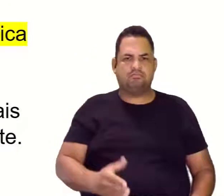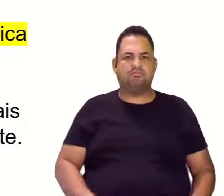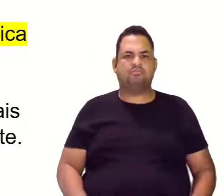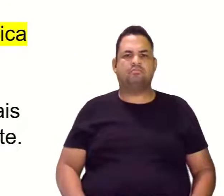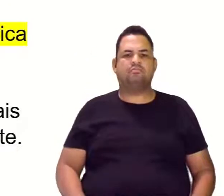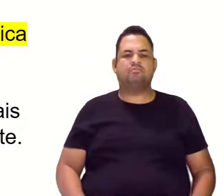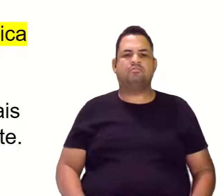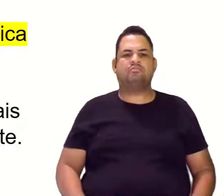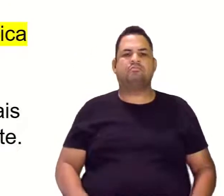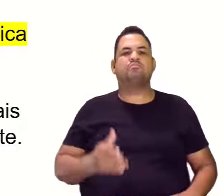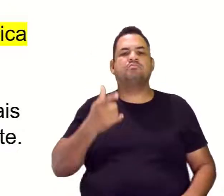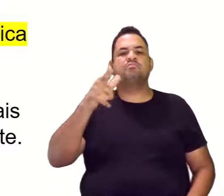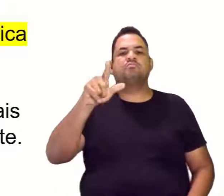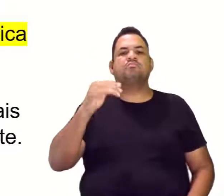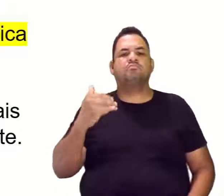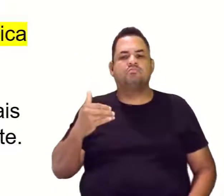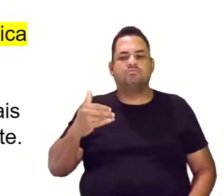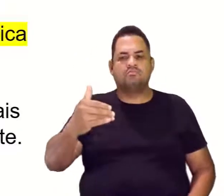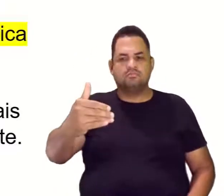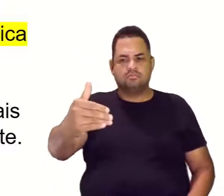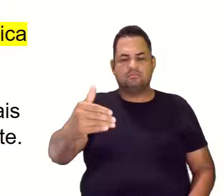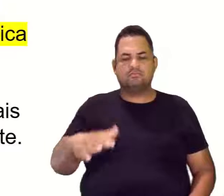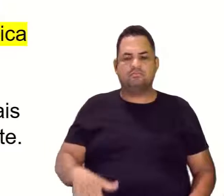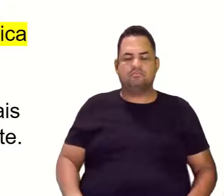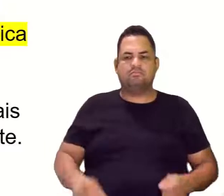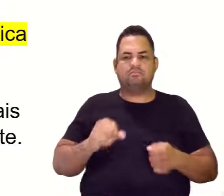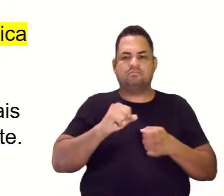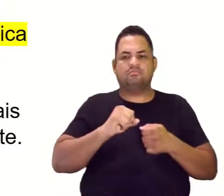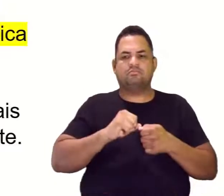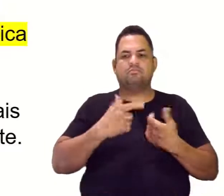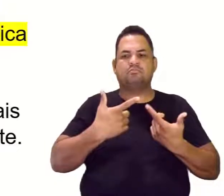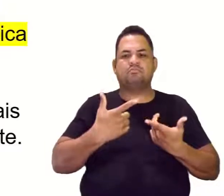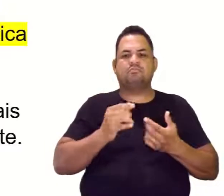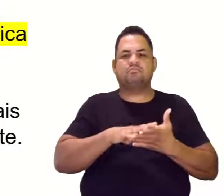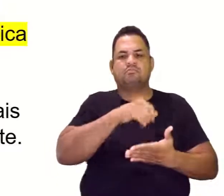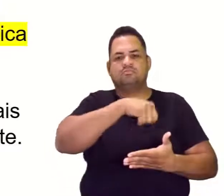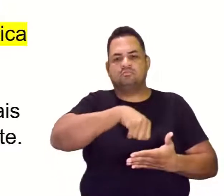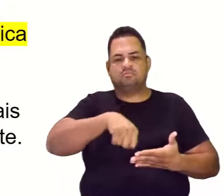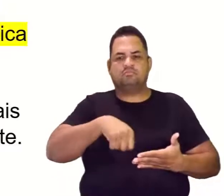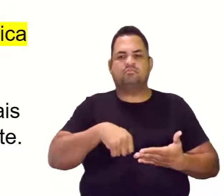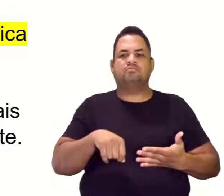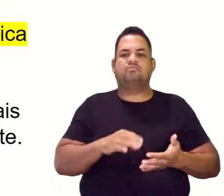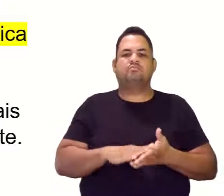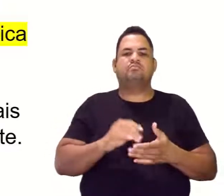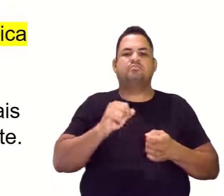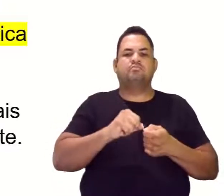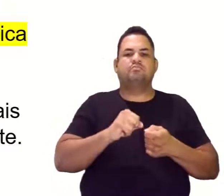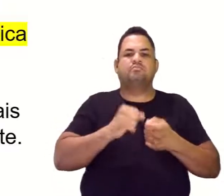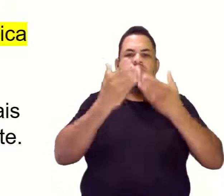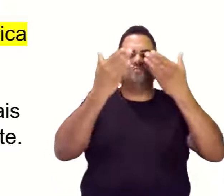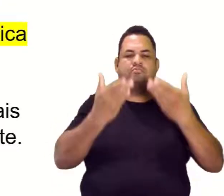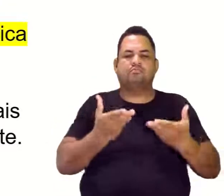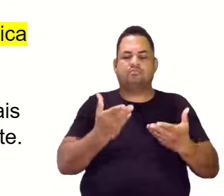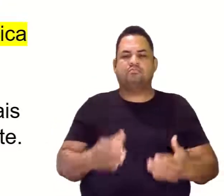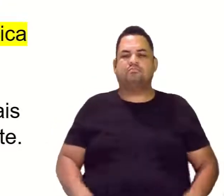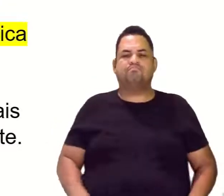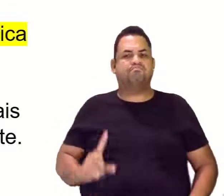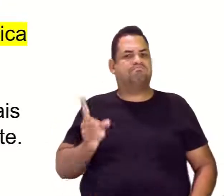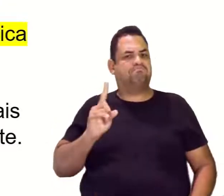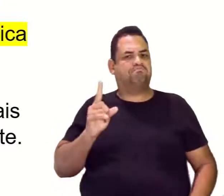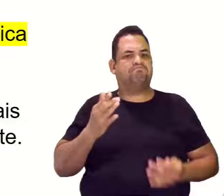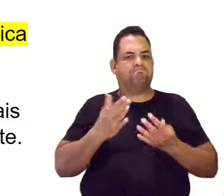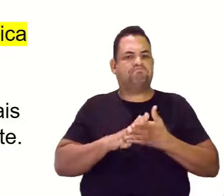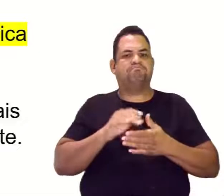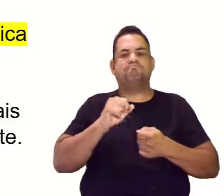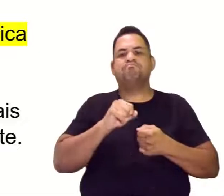Porque com isso a gente consegue chegar mais na frente. Se você conseguir fazer... Claro, você vai escrever tudo isso? Vai fazer dessa forma que está aqui? Não, né?